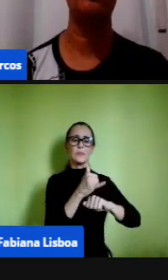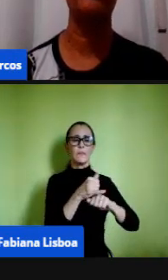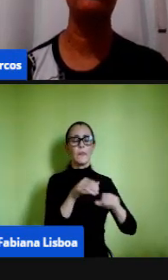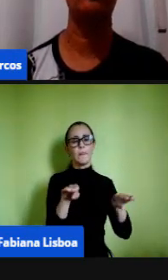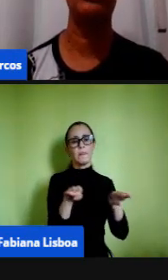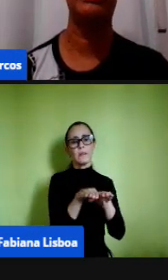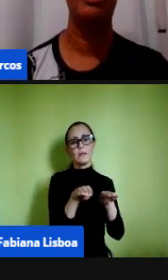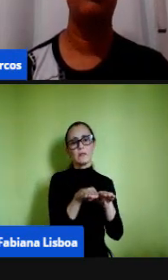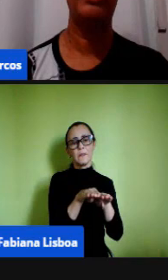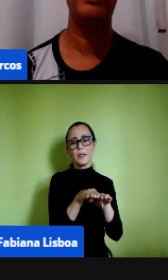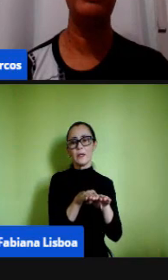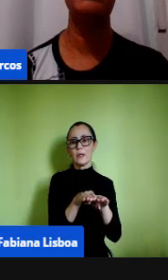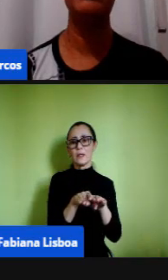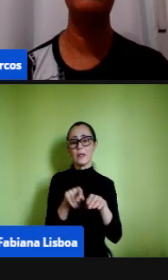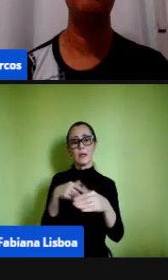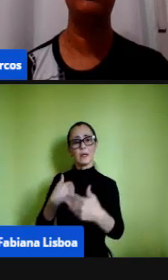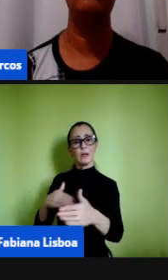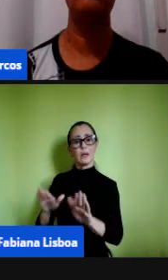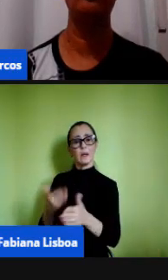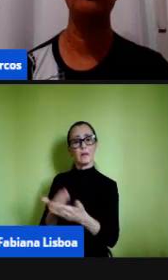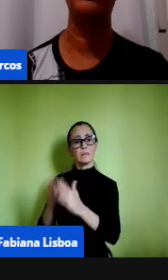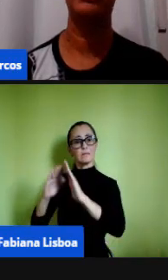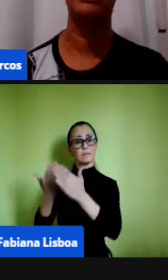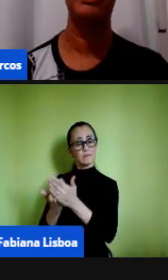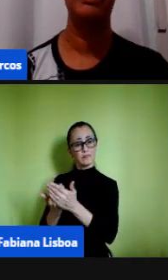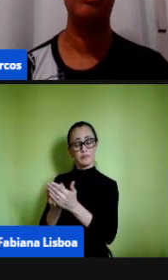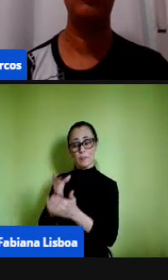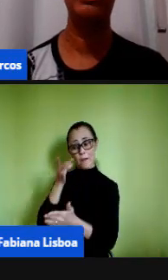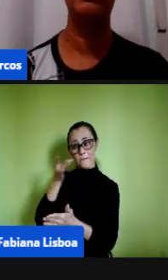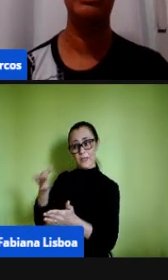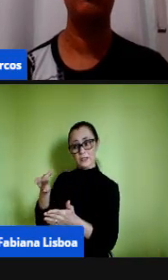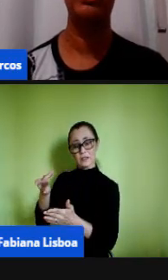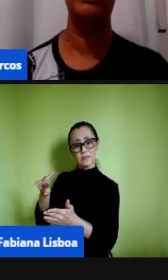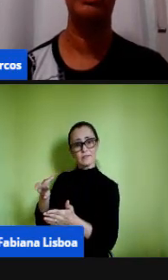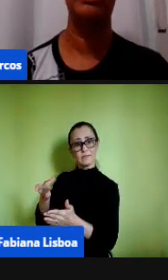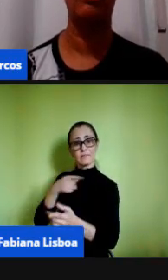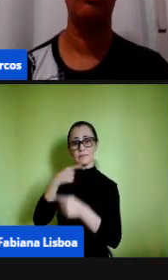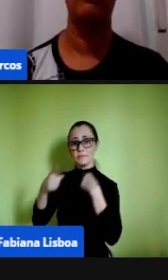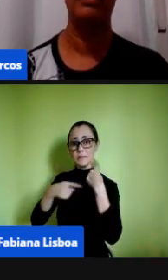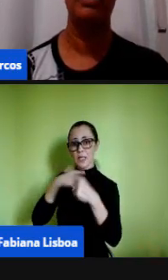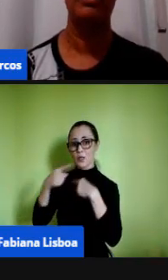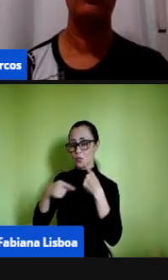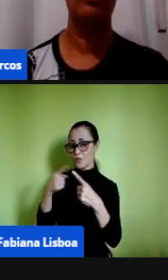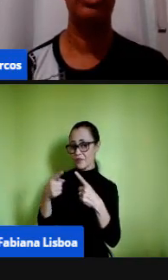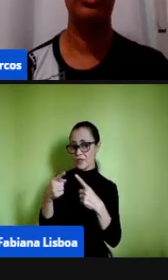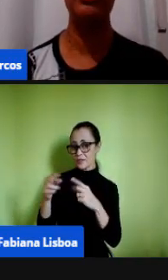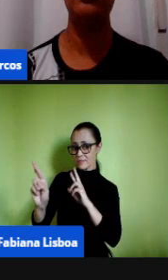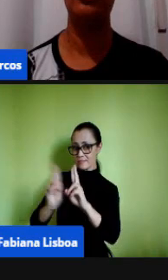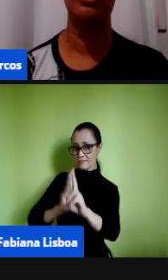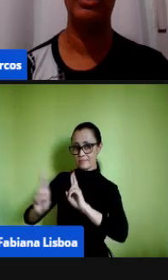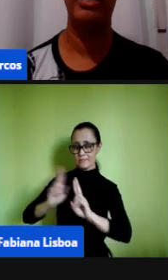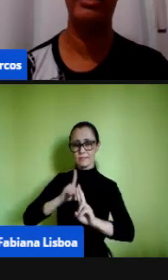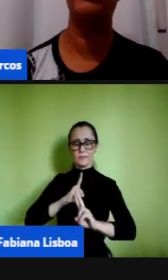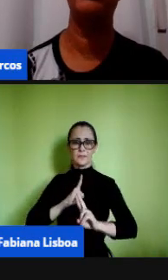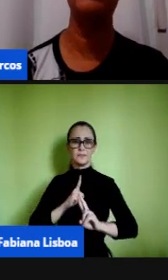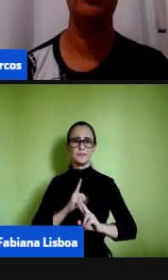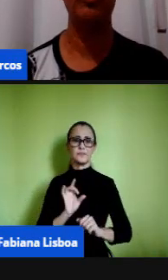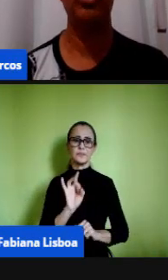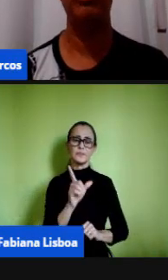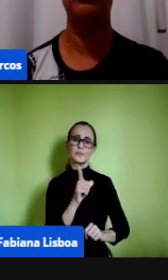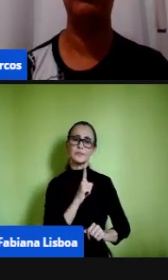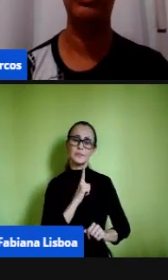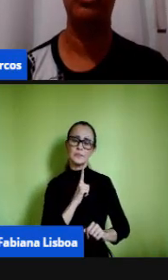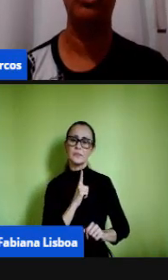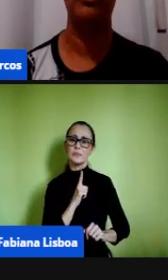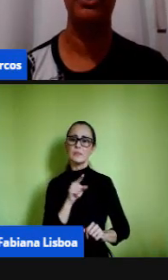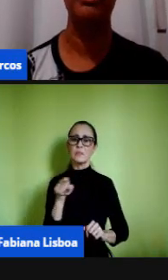presenciais com os professores para esclarecimentos de dúvidas na modalidade presencial. Só existe esse